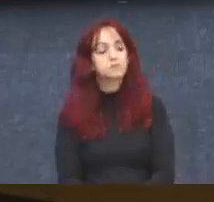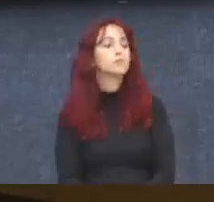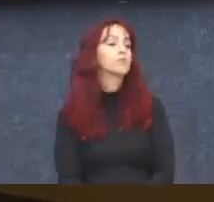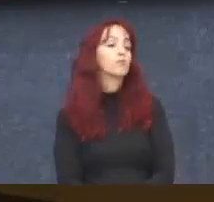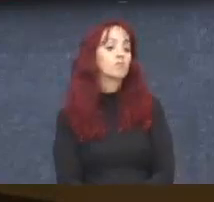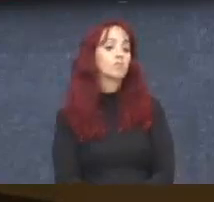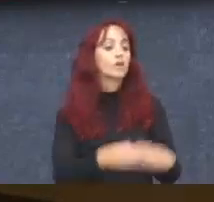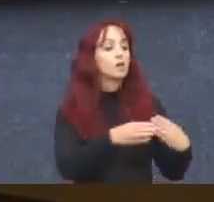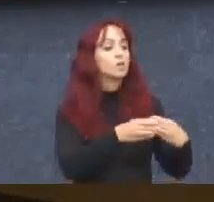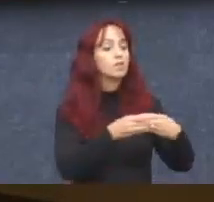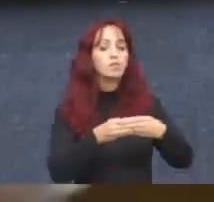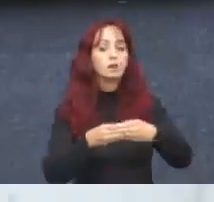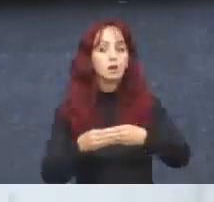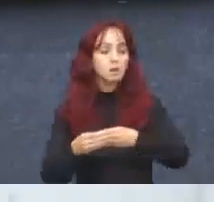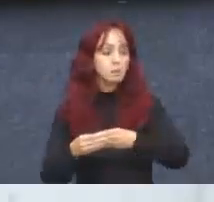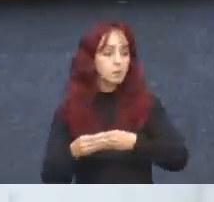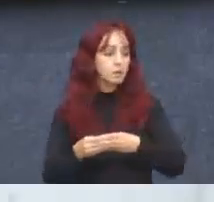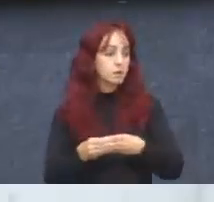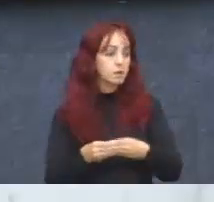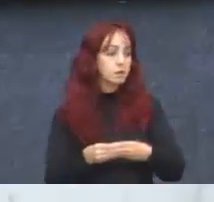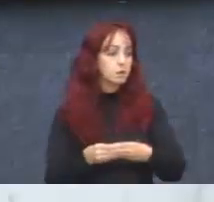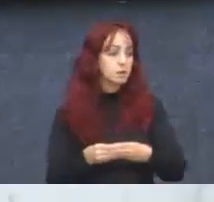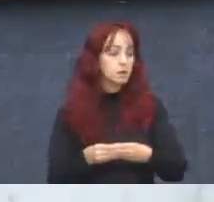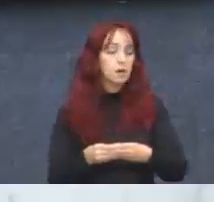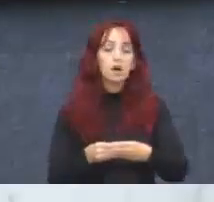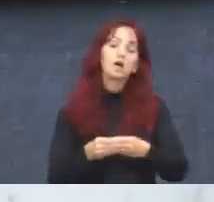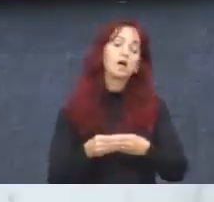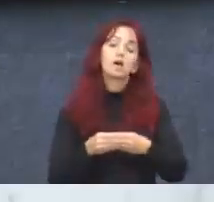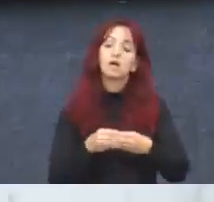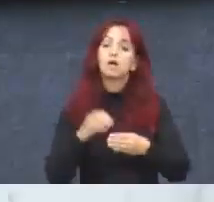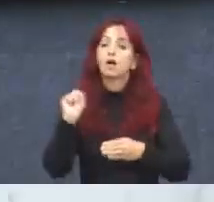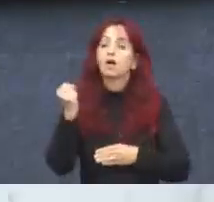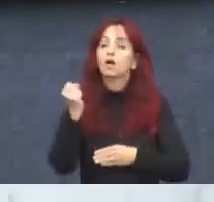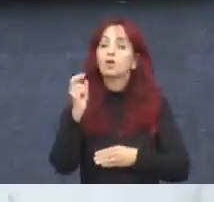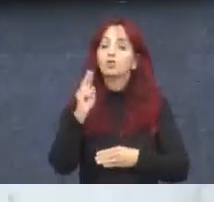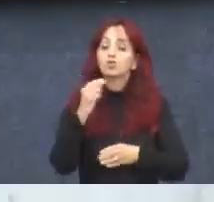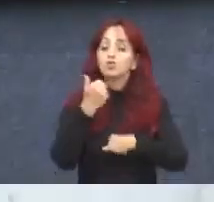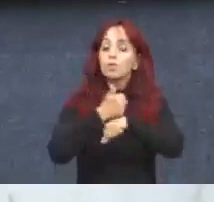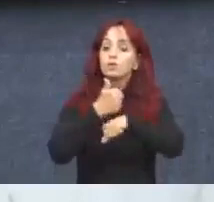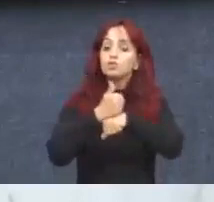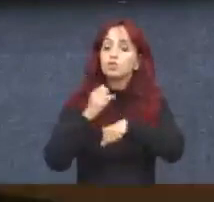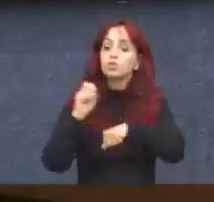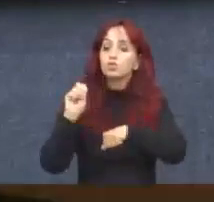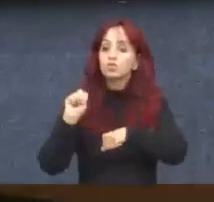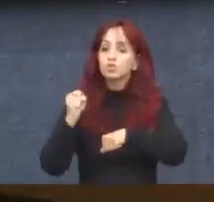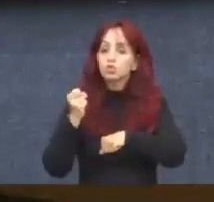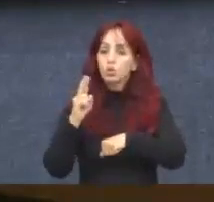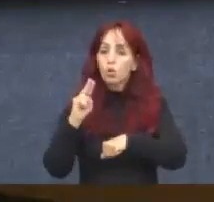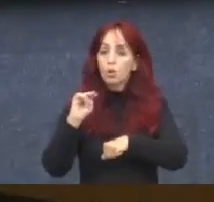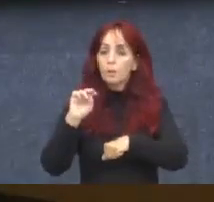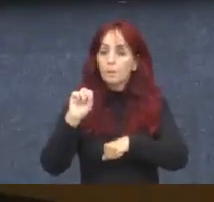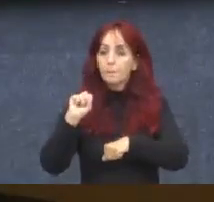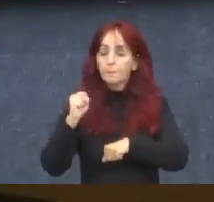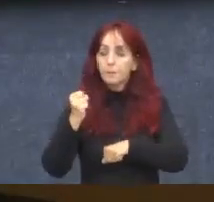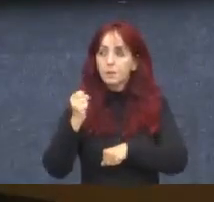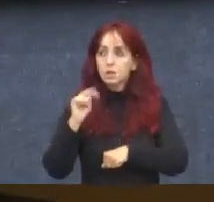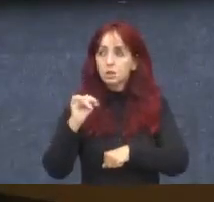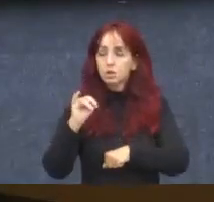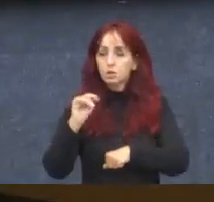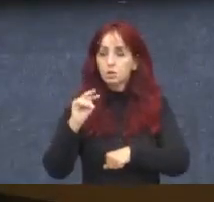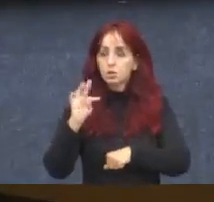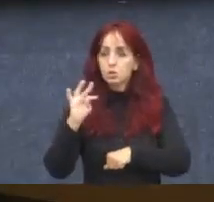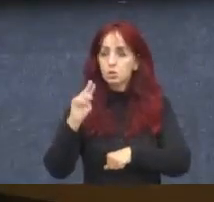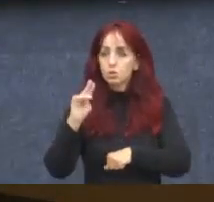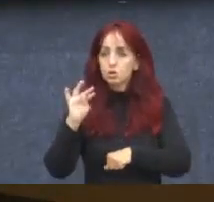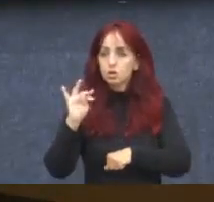Nós vamos votar, vereador, o substitutivo do número 4. Ok. Eu, a respeito do que o